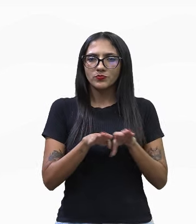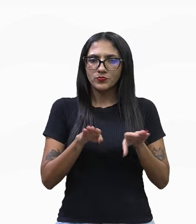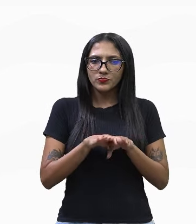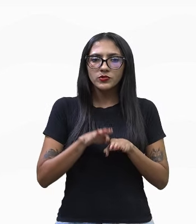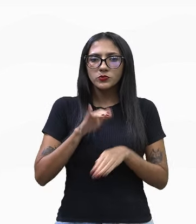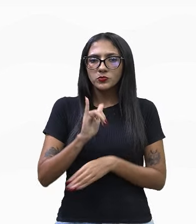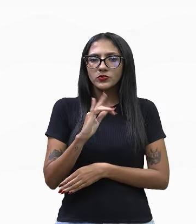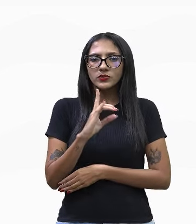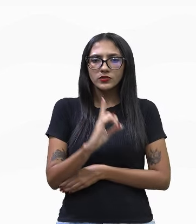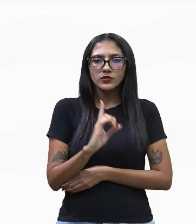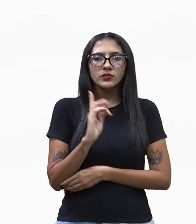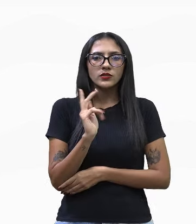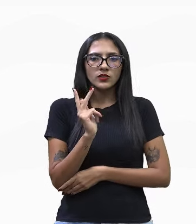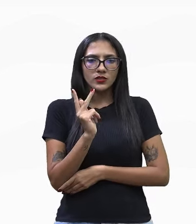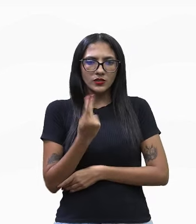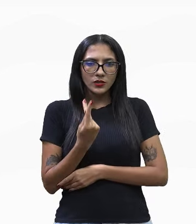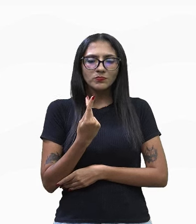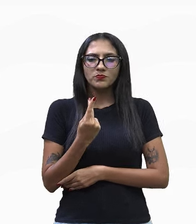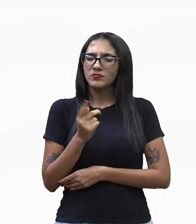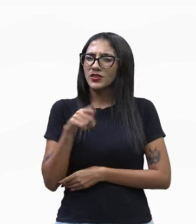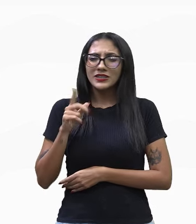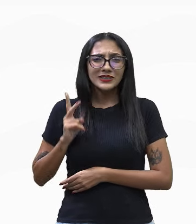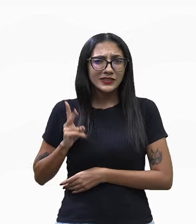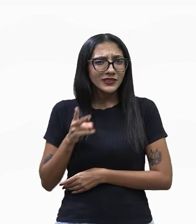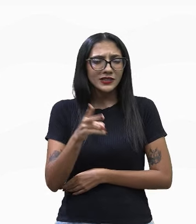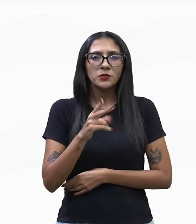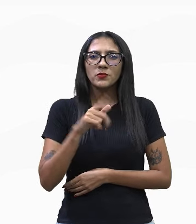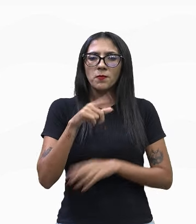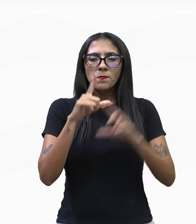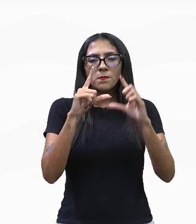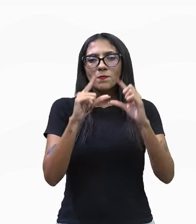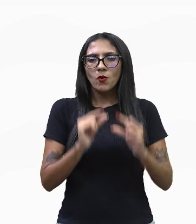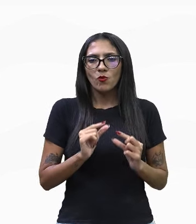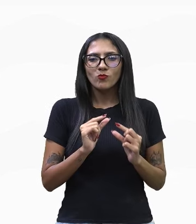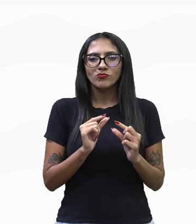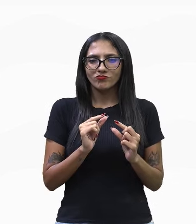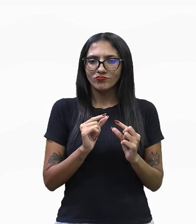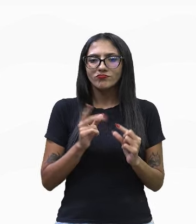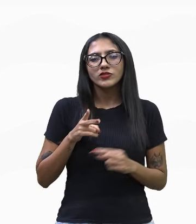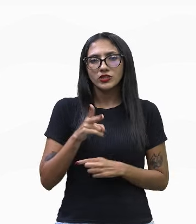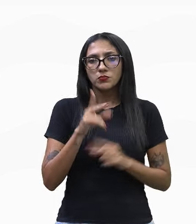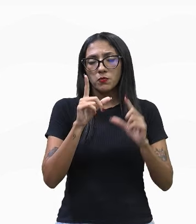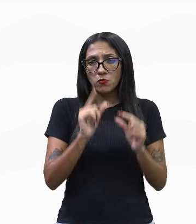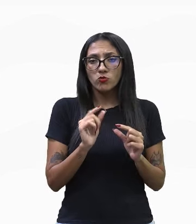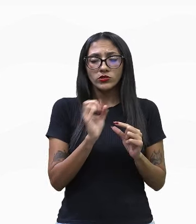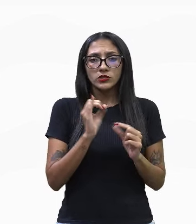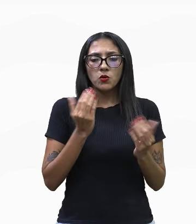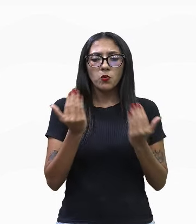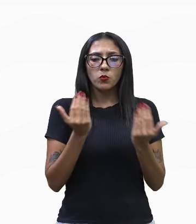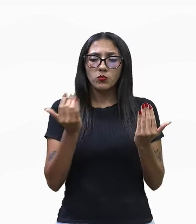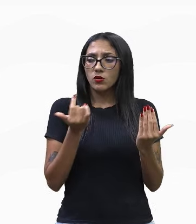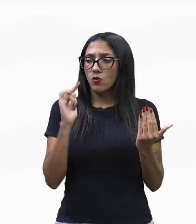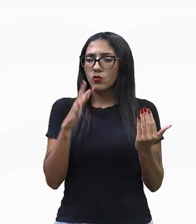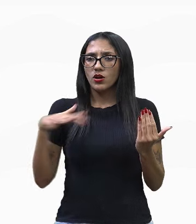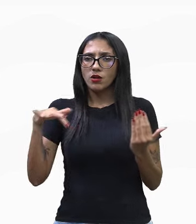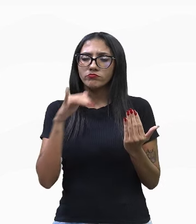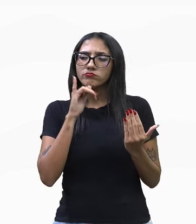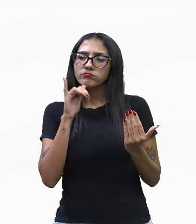da da área rural sempre é menor tá bom normalmente ele é menor do que o IDH nas áreas mais